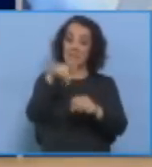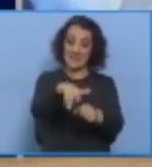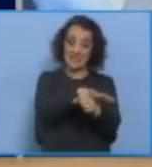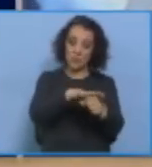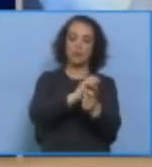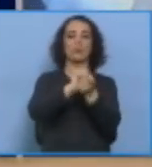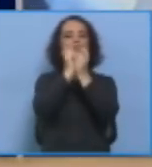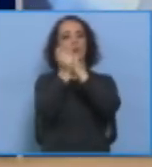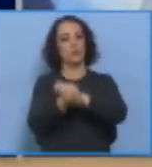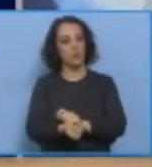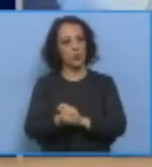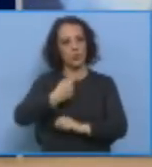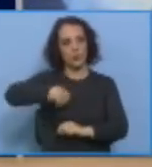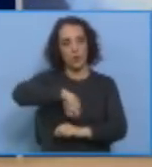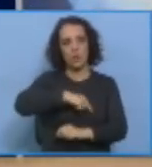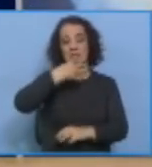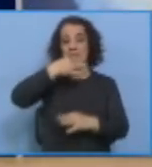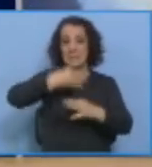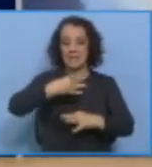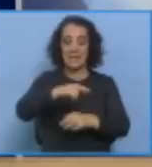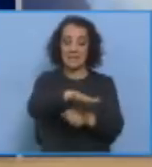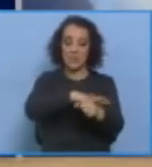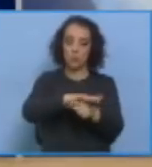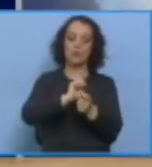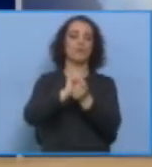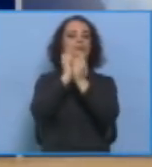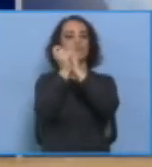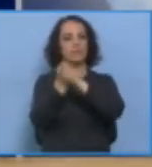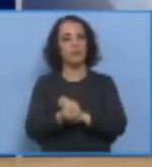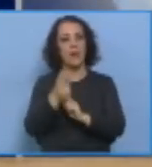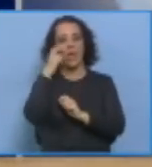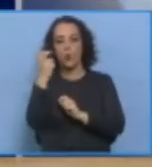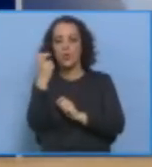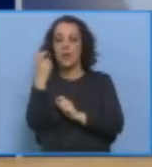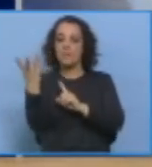E temos a firmíssima esperança de poder inverter esse cenário e de encontrar formas que